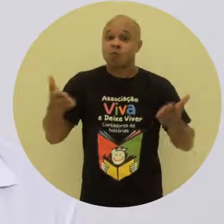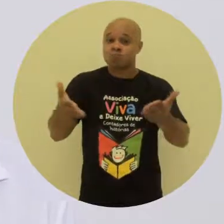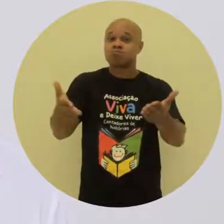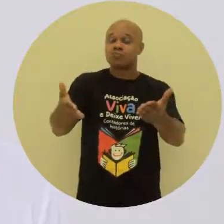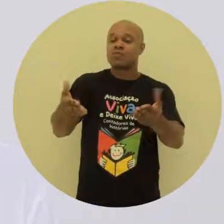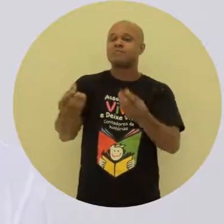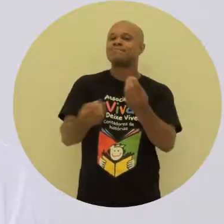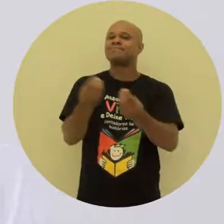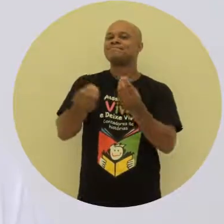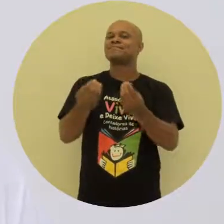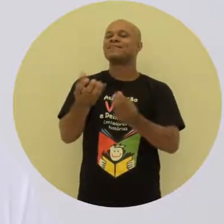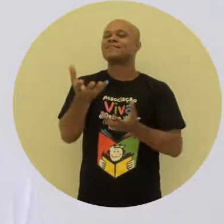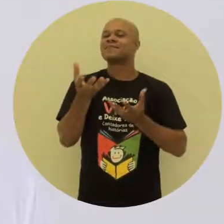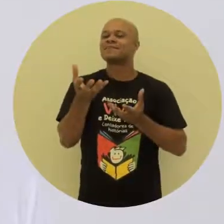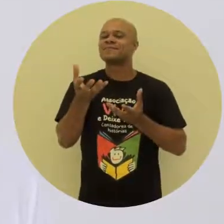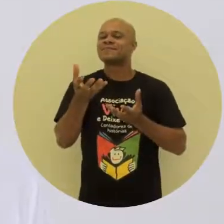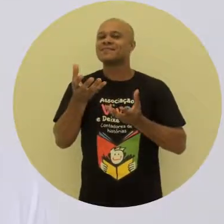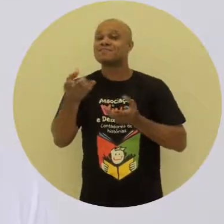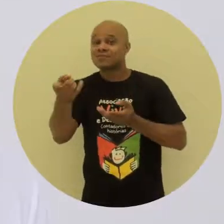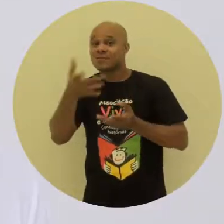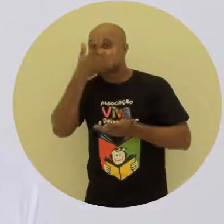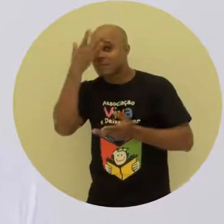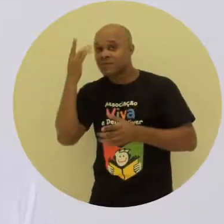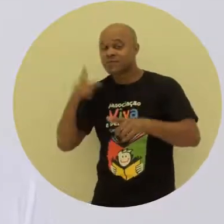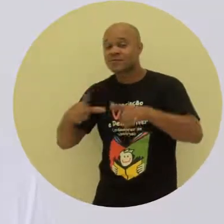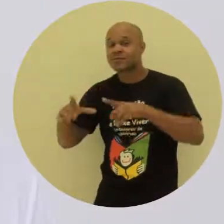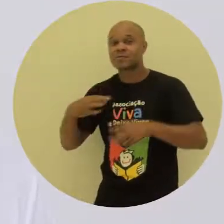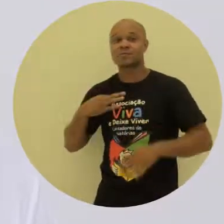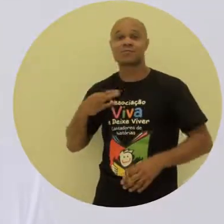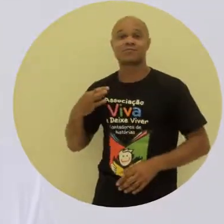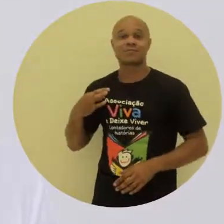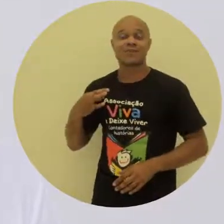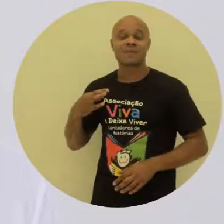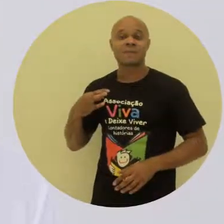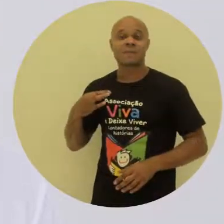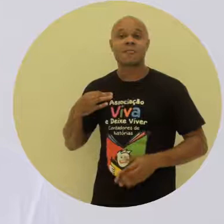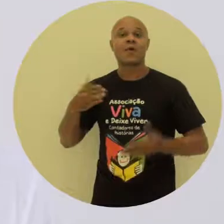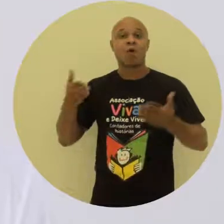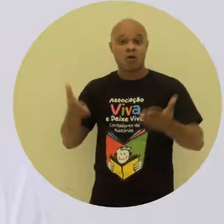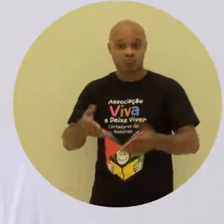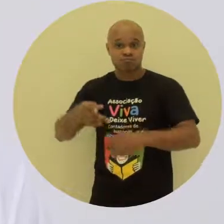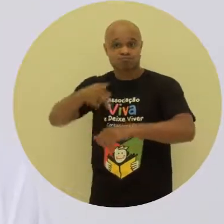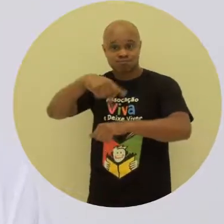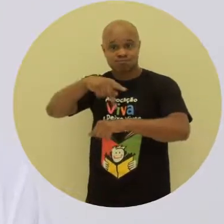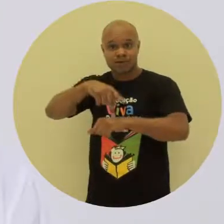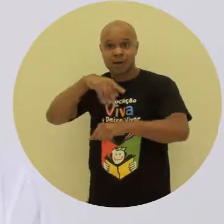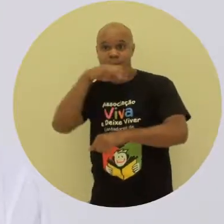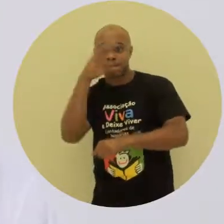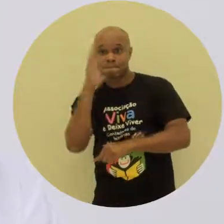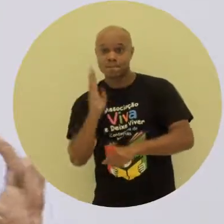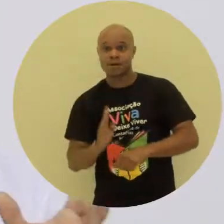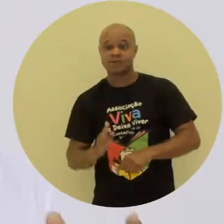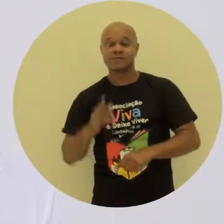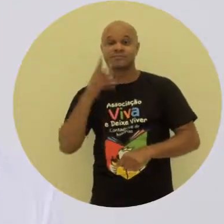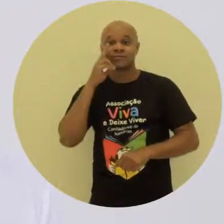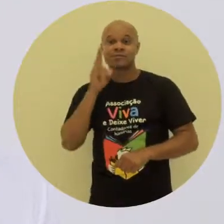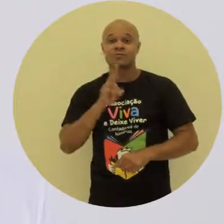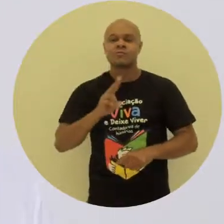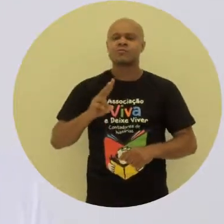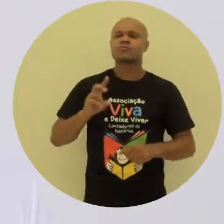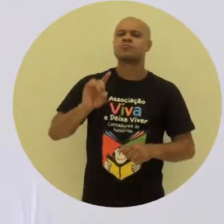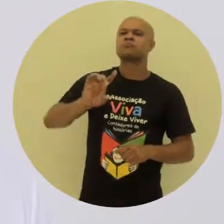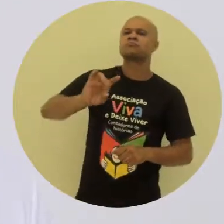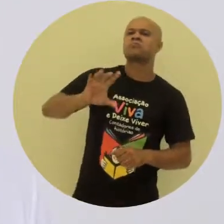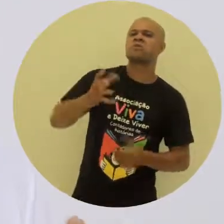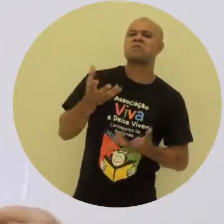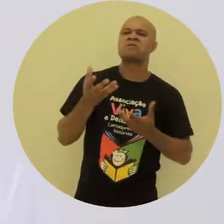contemporâneo. O que nós queremos desse voluntário, né? No nosso país, a gente ainda tem uma visão muito assistencialista do